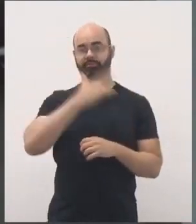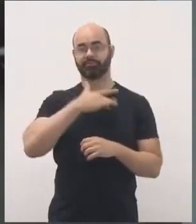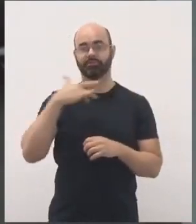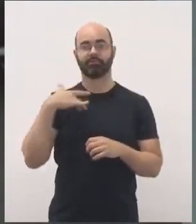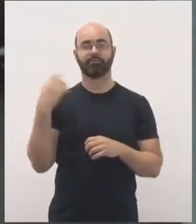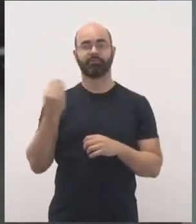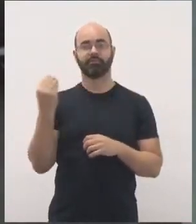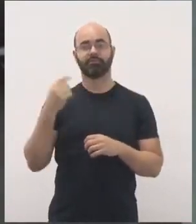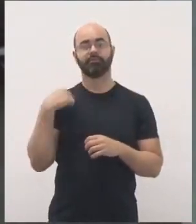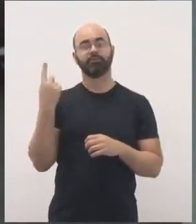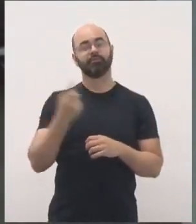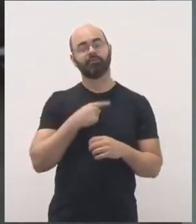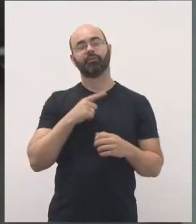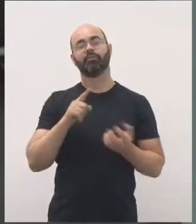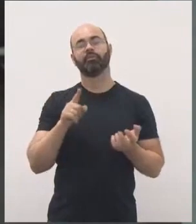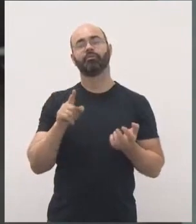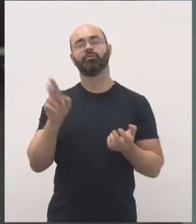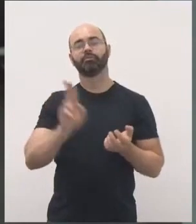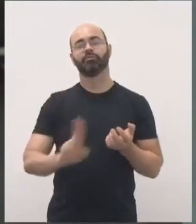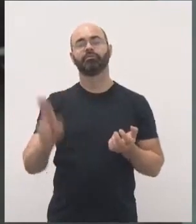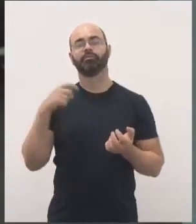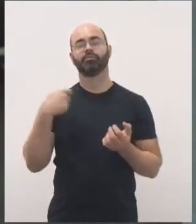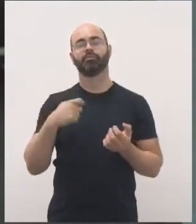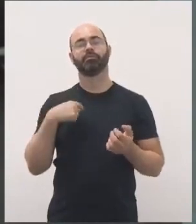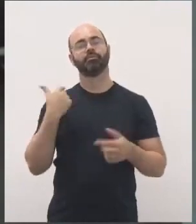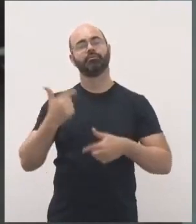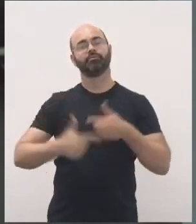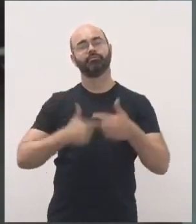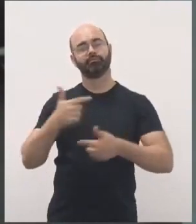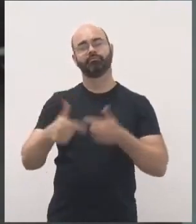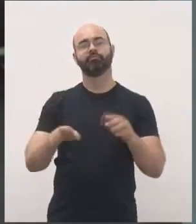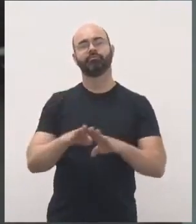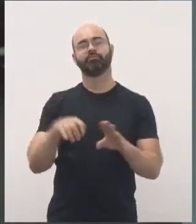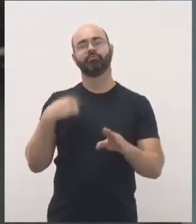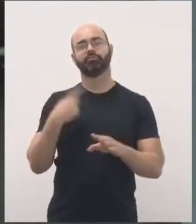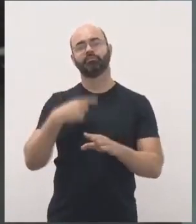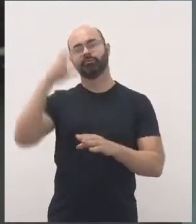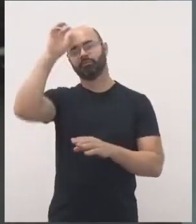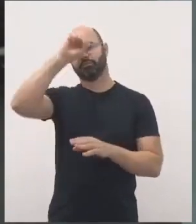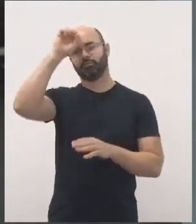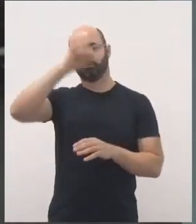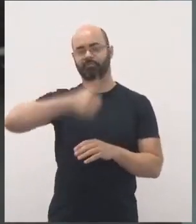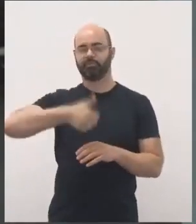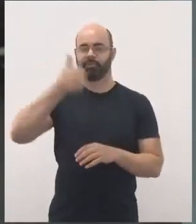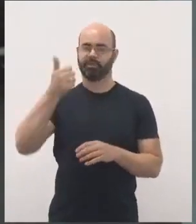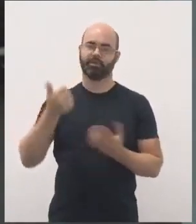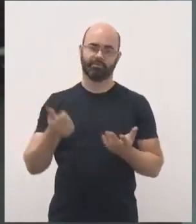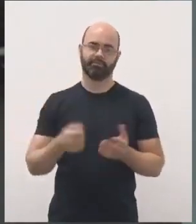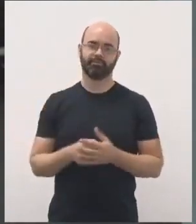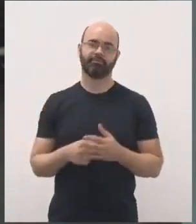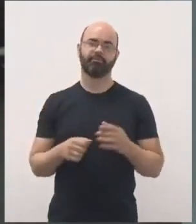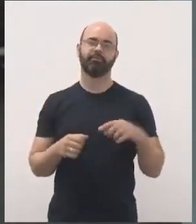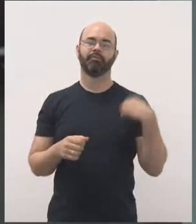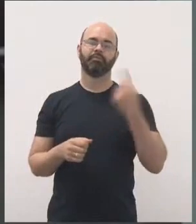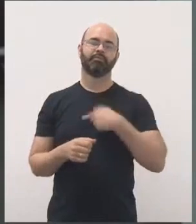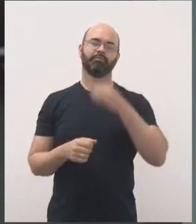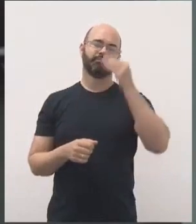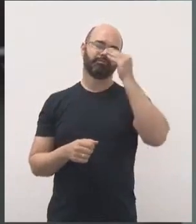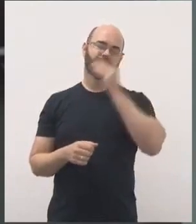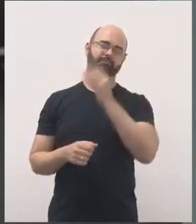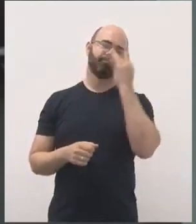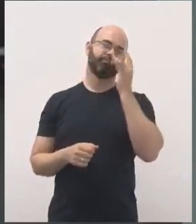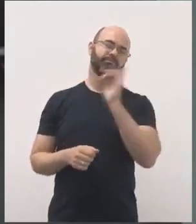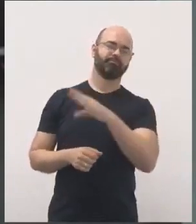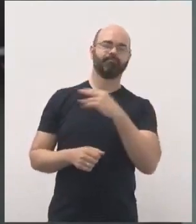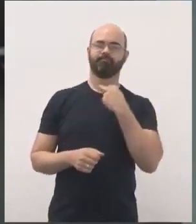o nosso instrumento, né, que propicia, inclusive, a nossa aprendizagem. Então, também não dá para a gente desconsiderar,